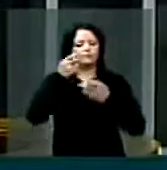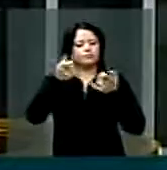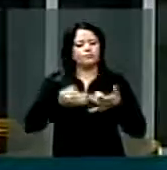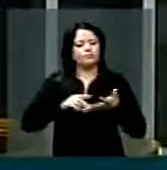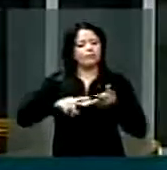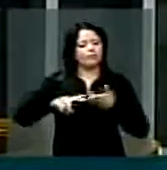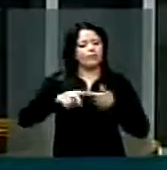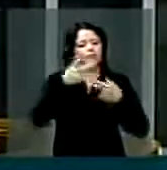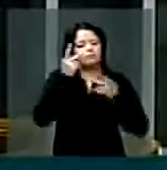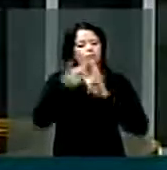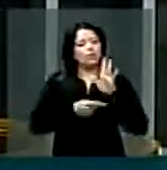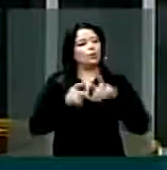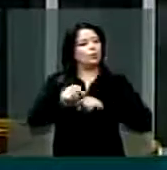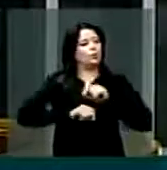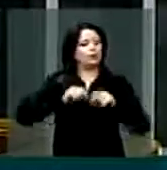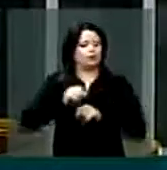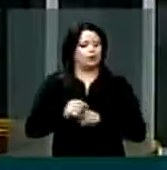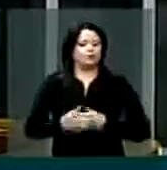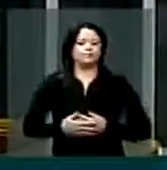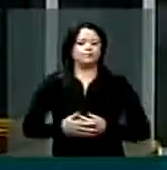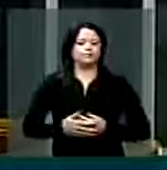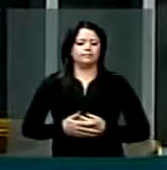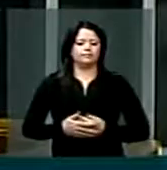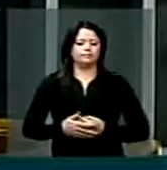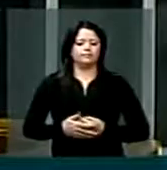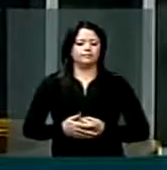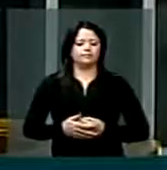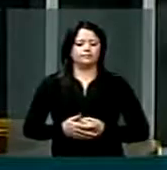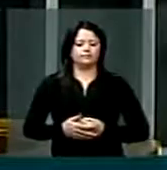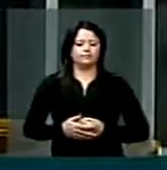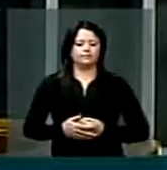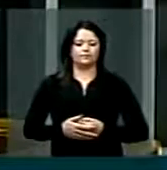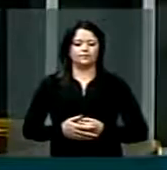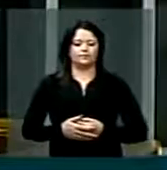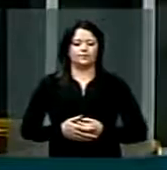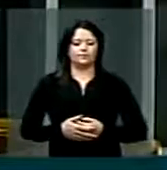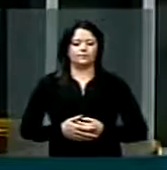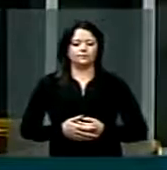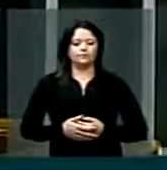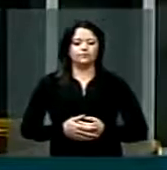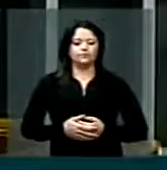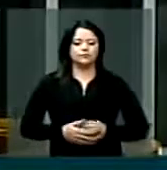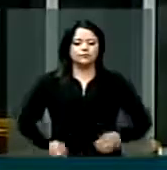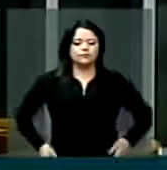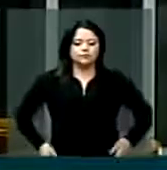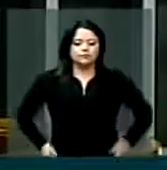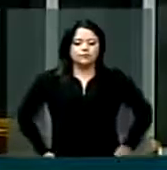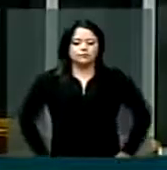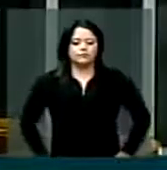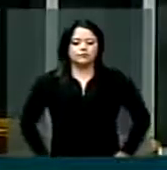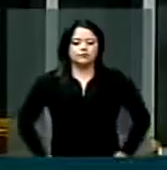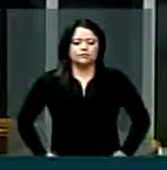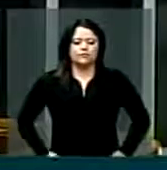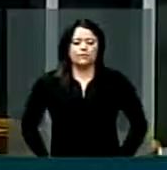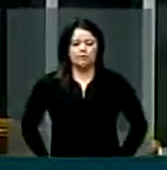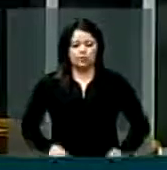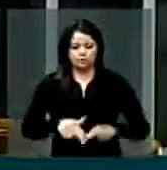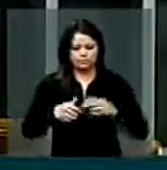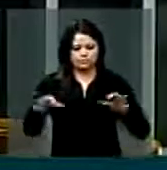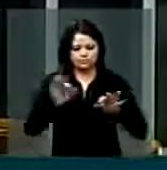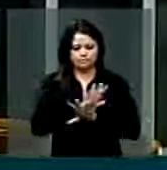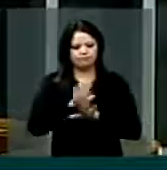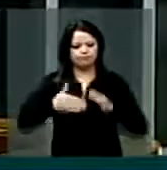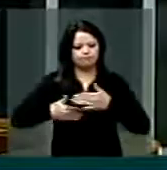do projeto e as informações a respeito do projeto. Então, eu vou concluir o